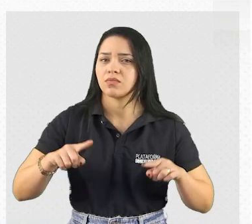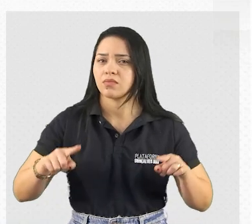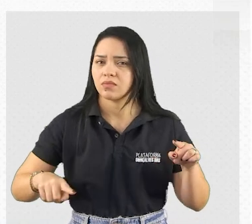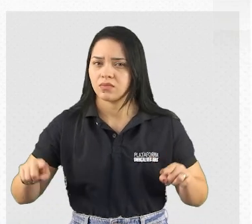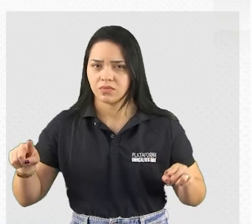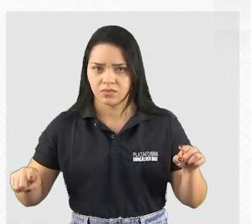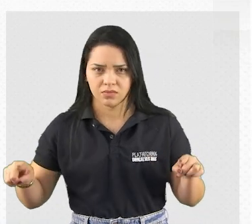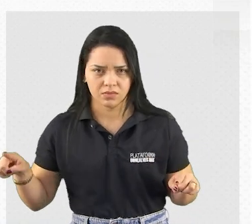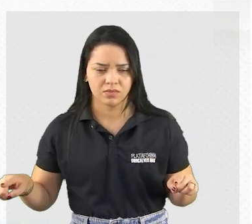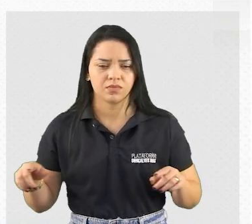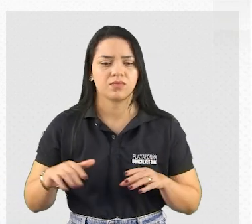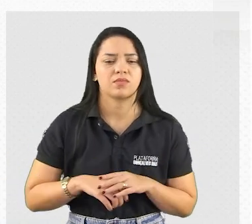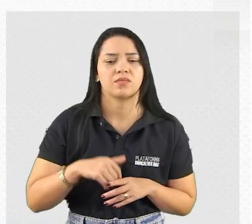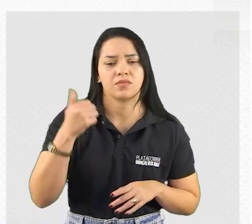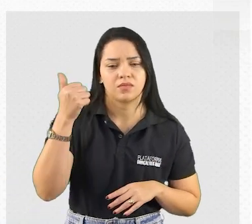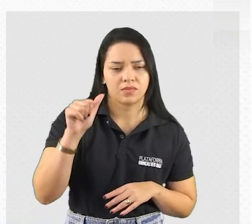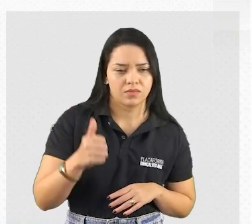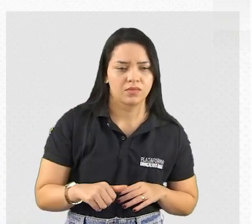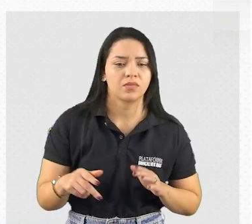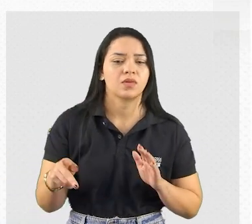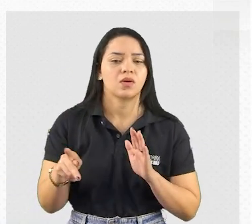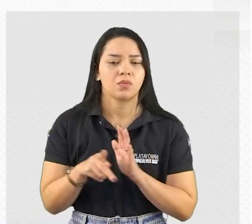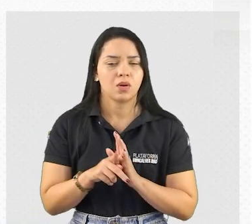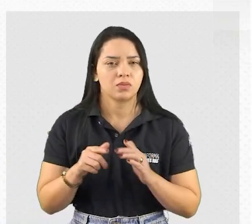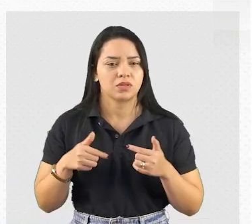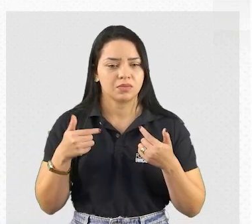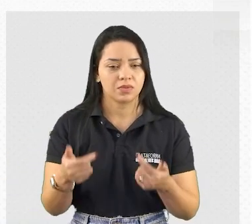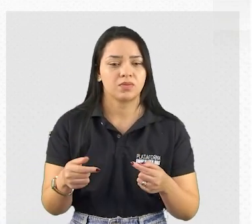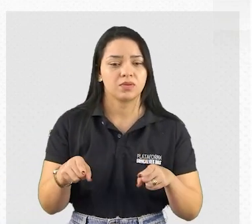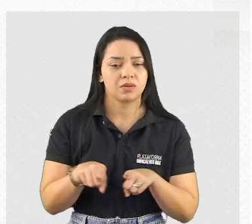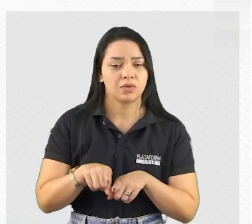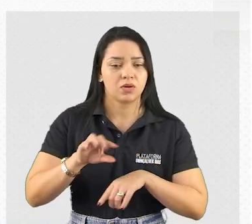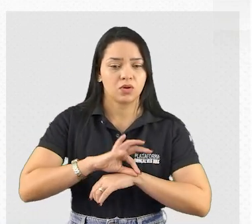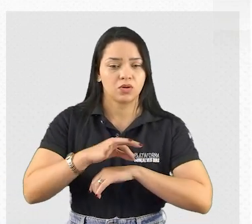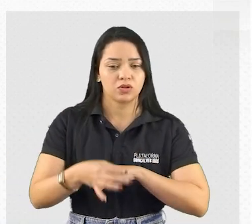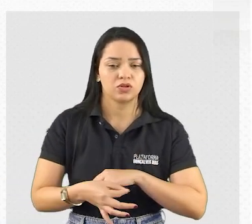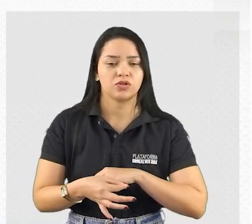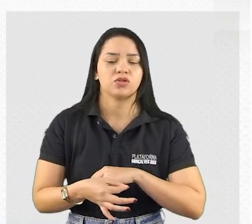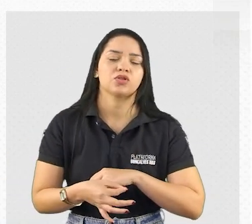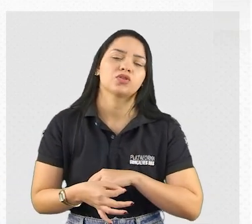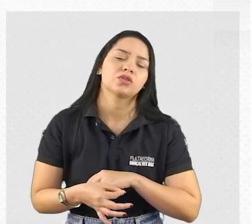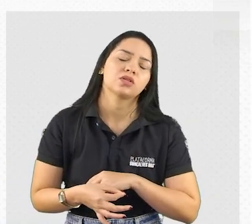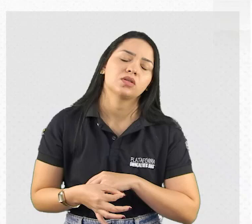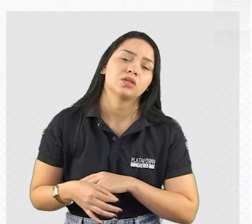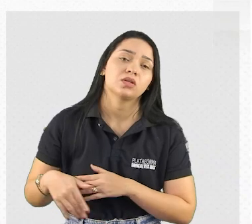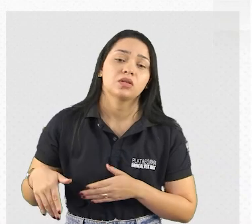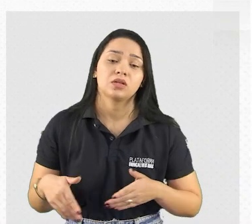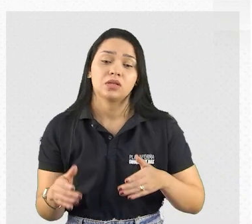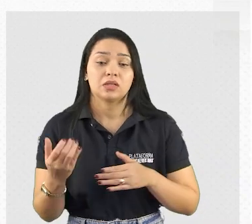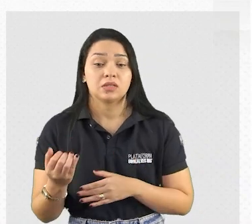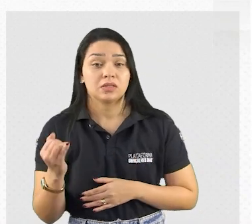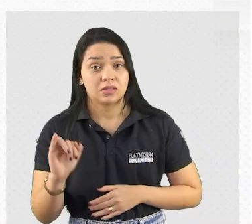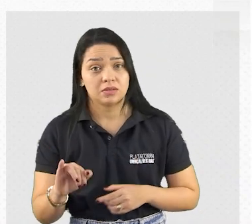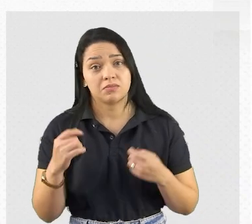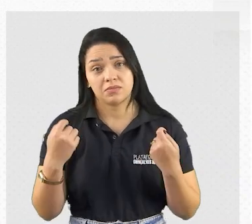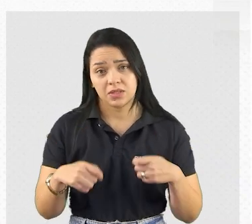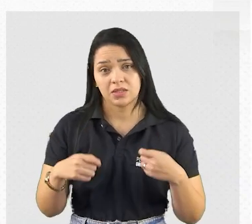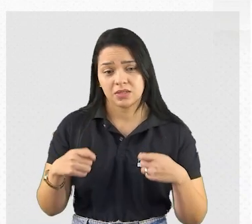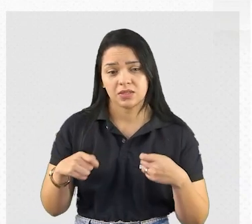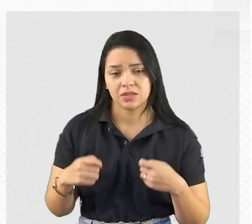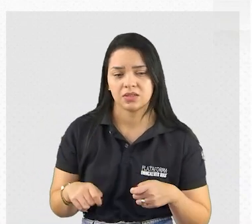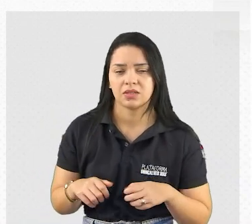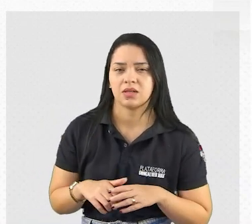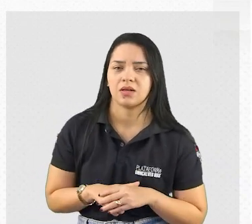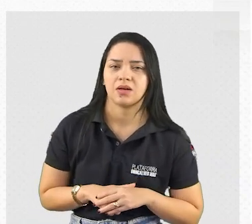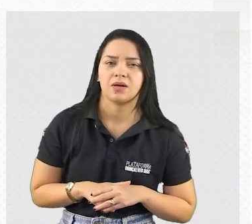materiais, avaliar o seu próprio desempenho e corrigir as suas rotas aí de busca quando isso se fizer necessário.